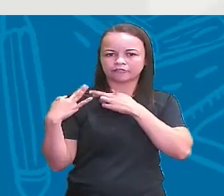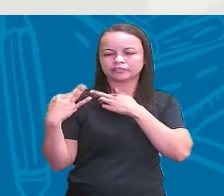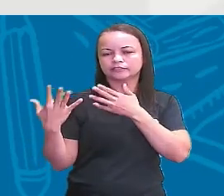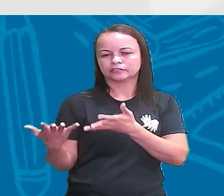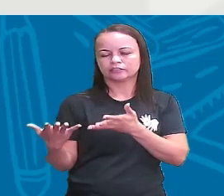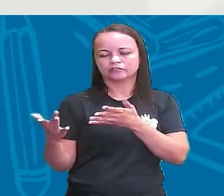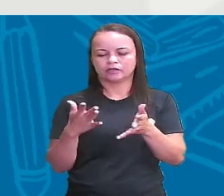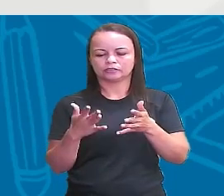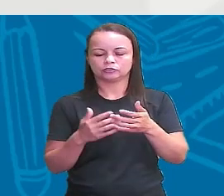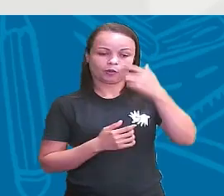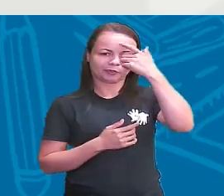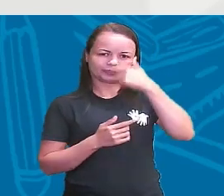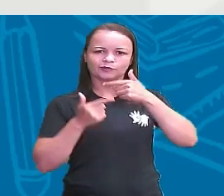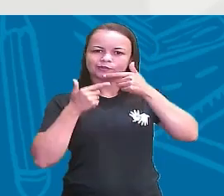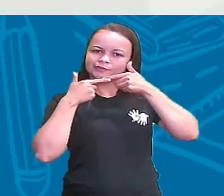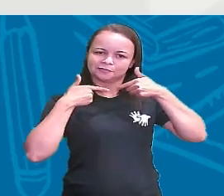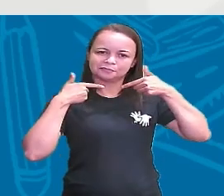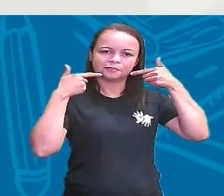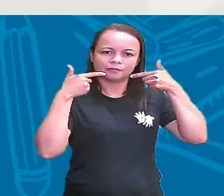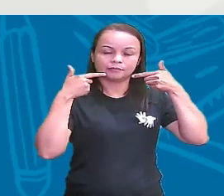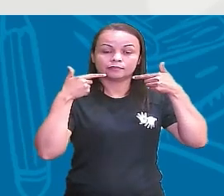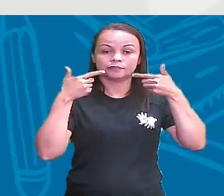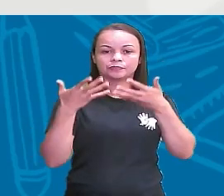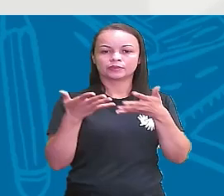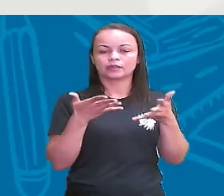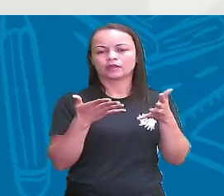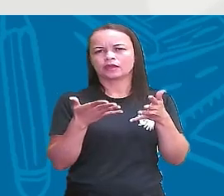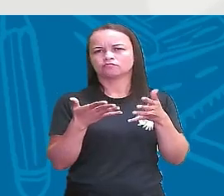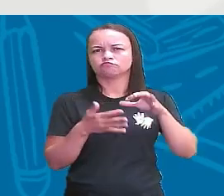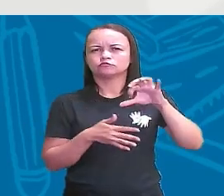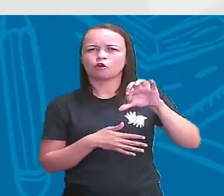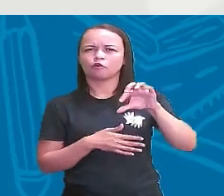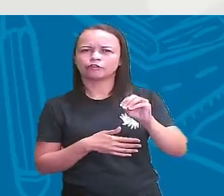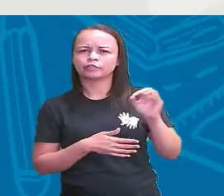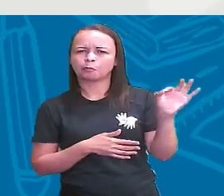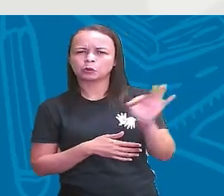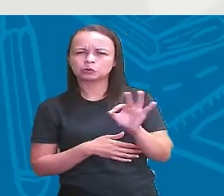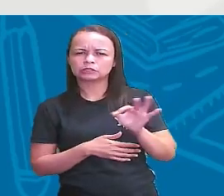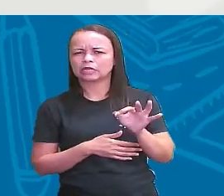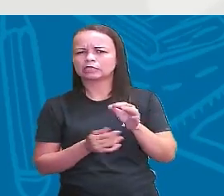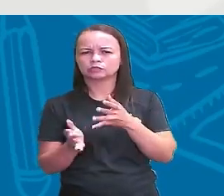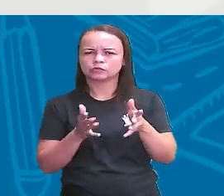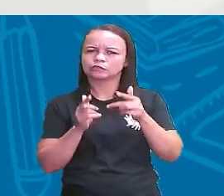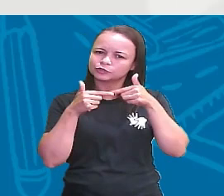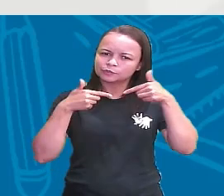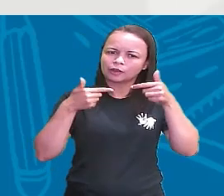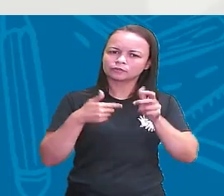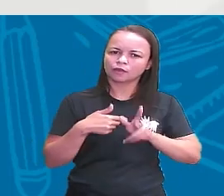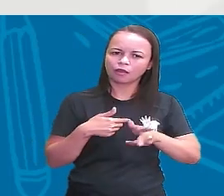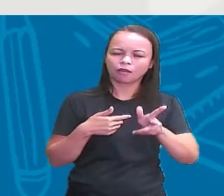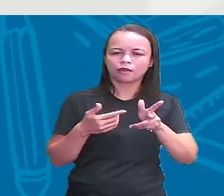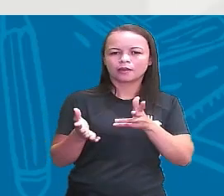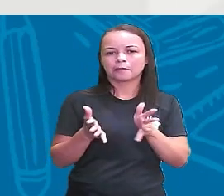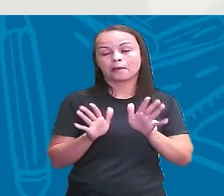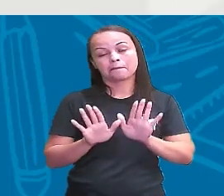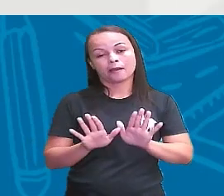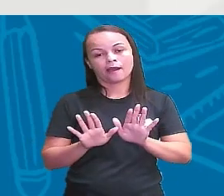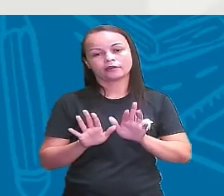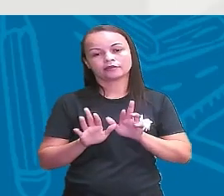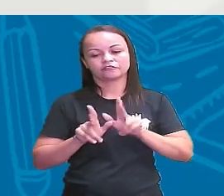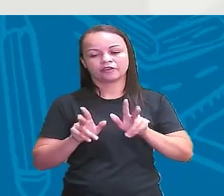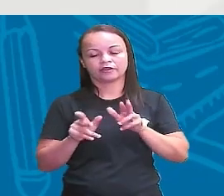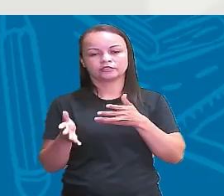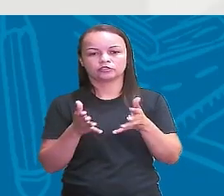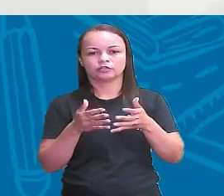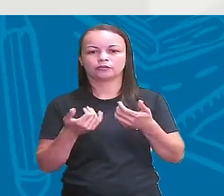pessoa simpática. Então, em 90% das vezes eu sou simpática. Agora, é diferente de eu